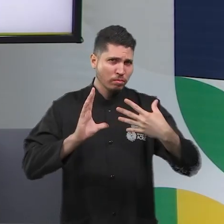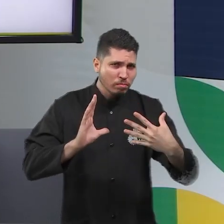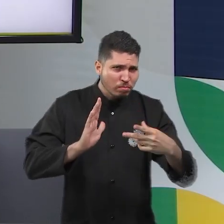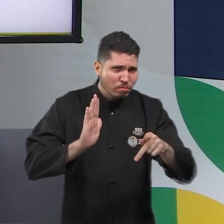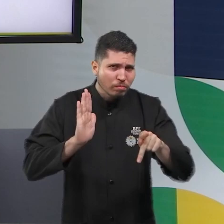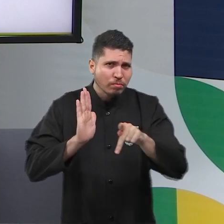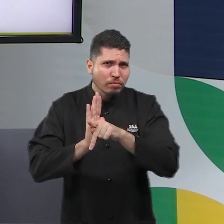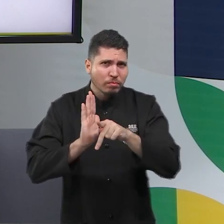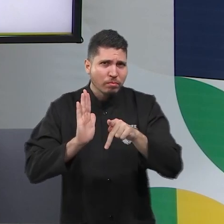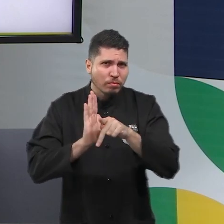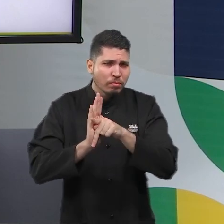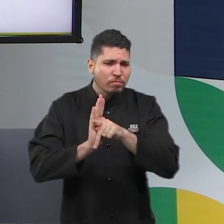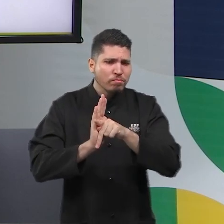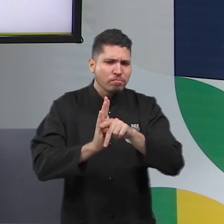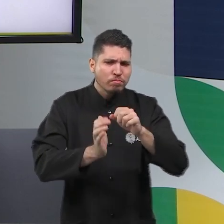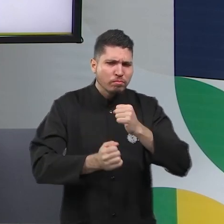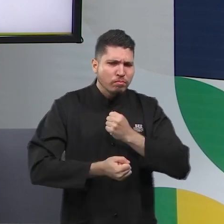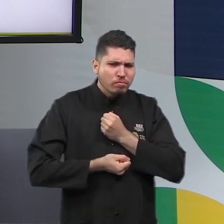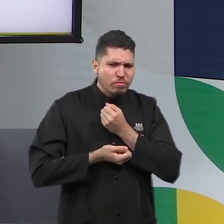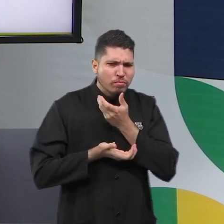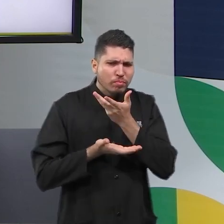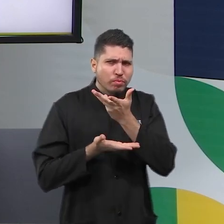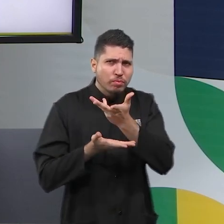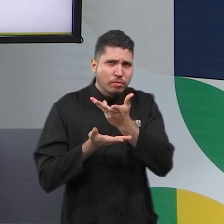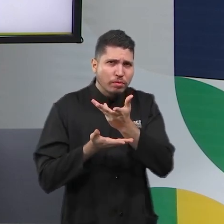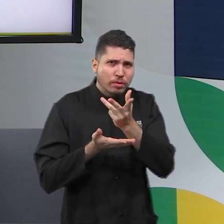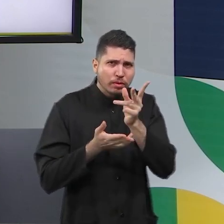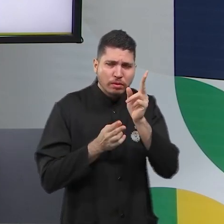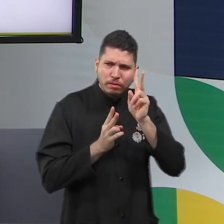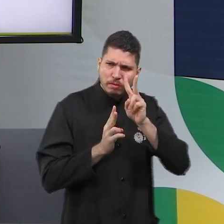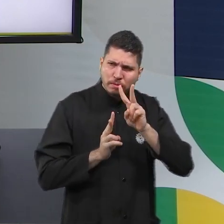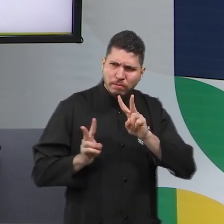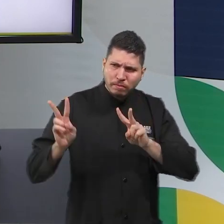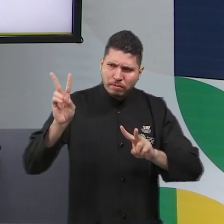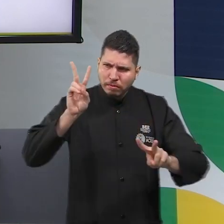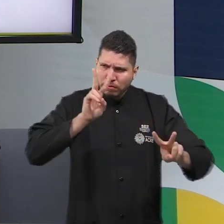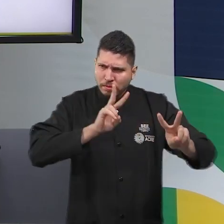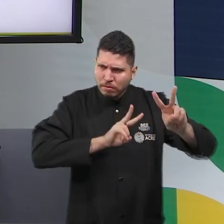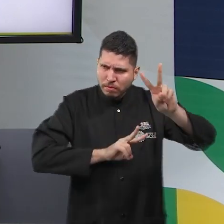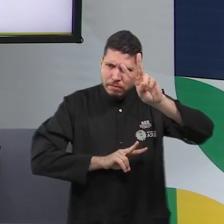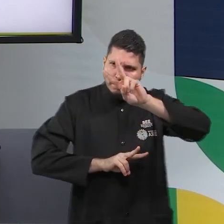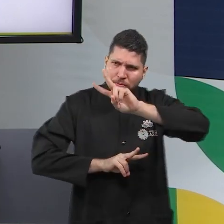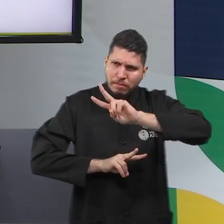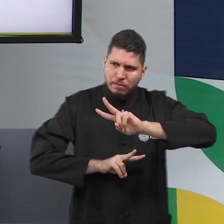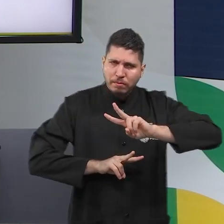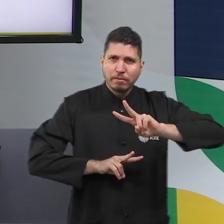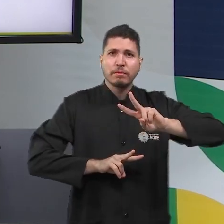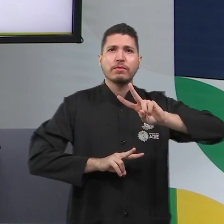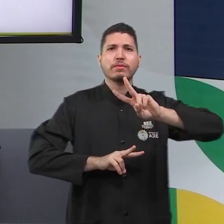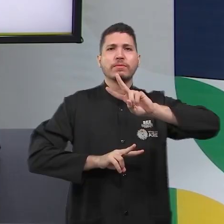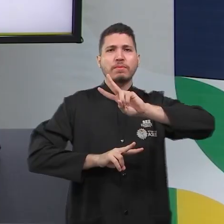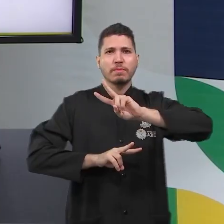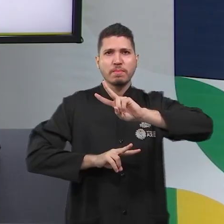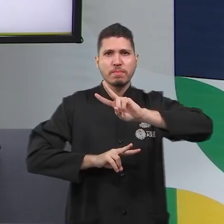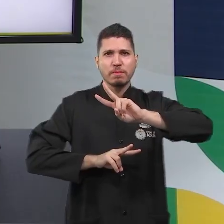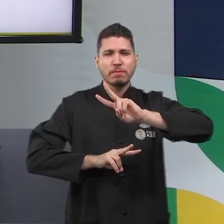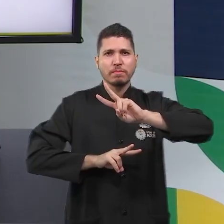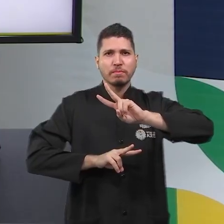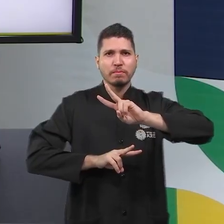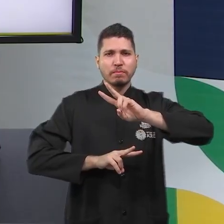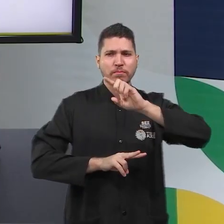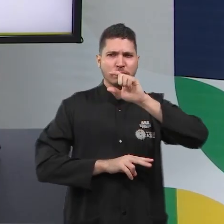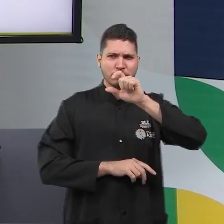fortes e muito expressivas. E ao olhar a vestimenta, a cultura, o jeito como essa pessoa se comporta, a gente já diz, olha,